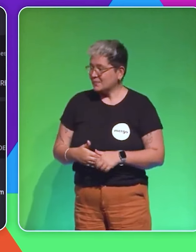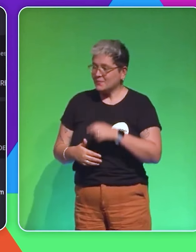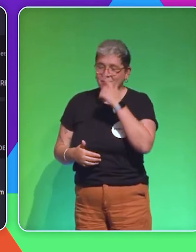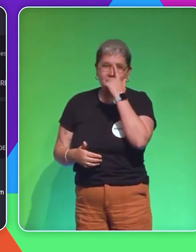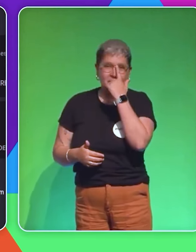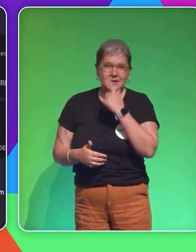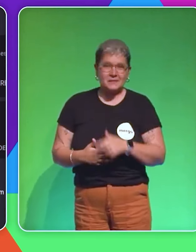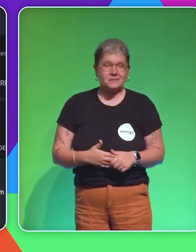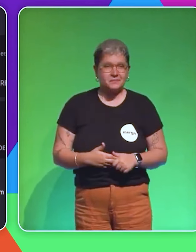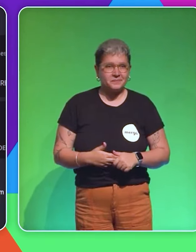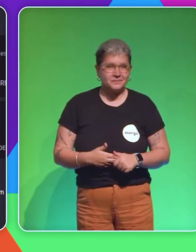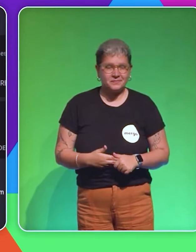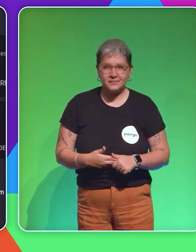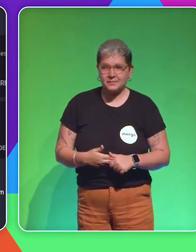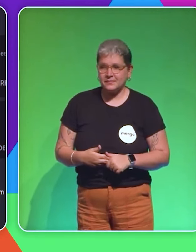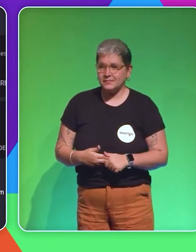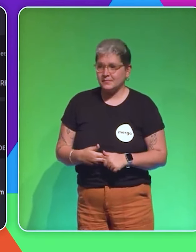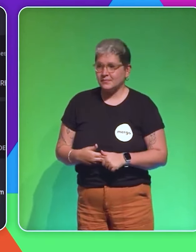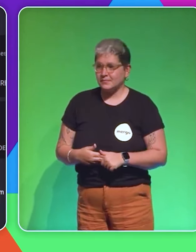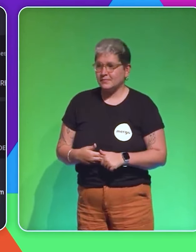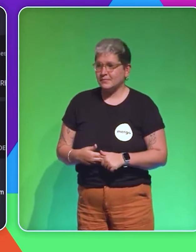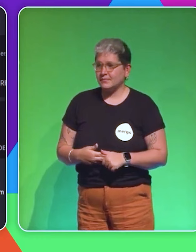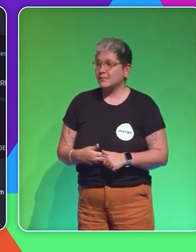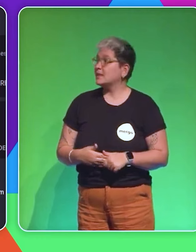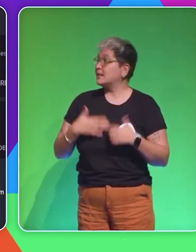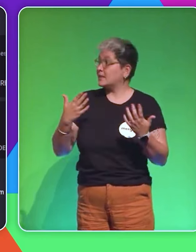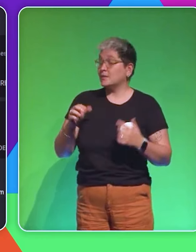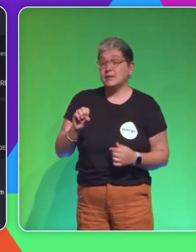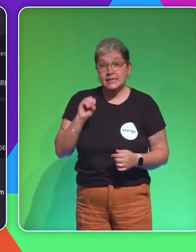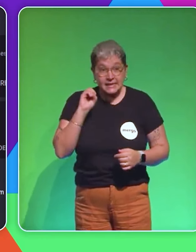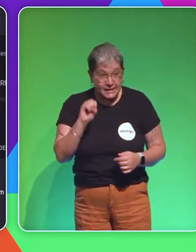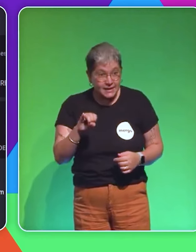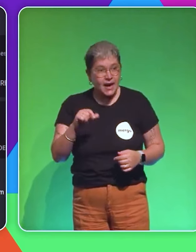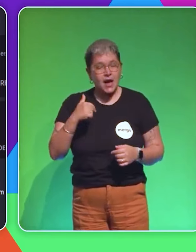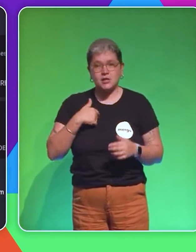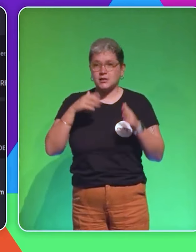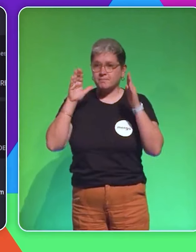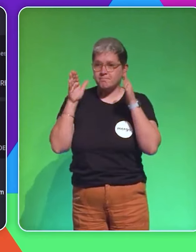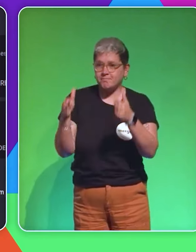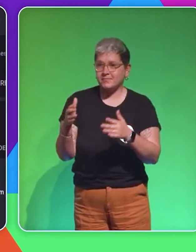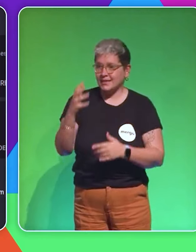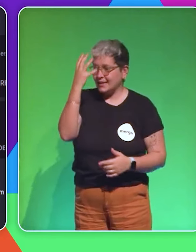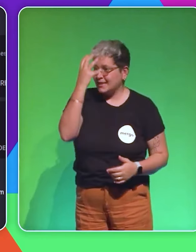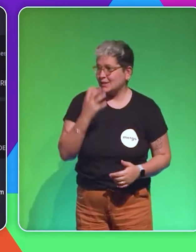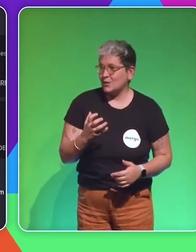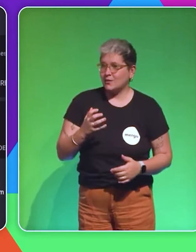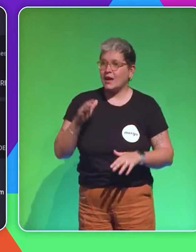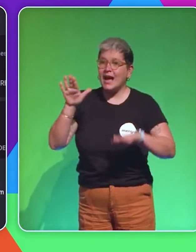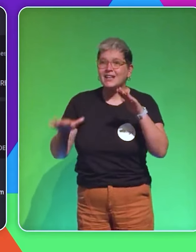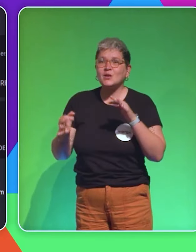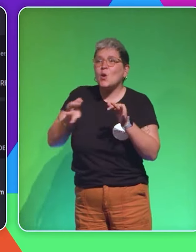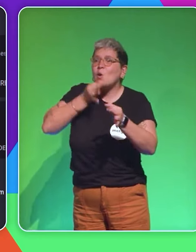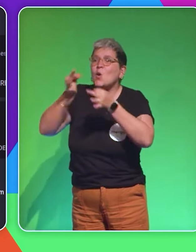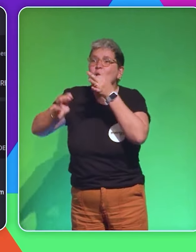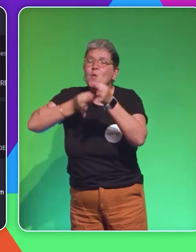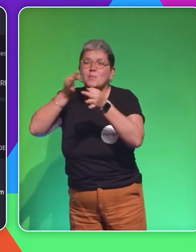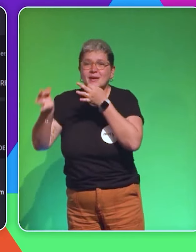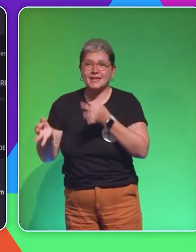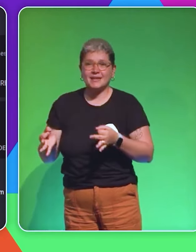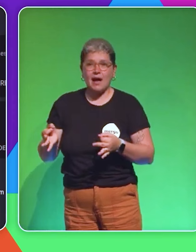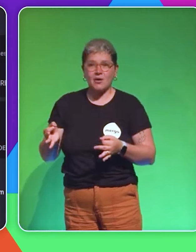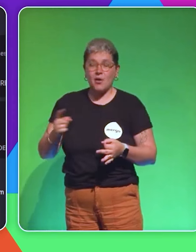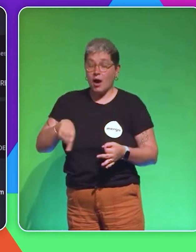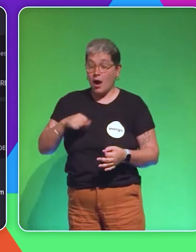eh quando a gente pensa trata com seriedade a gente até não é influenciado pelos comentários porque se a gente for parar para ver